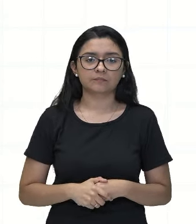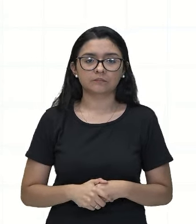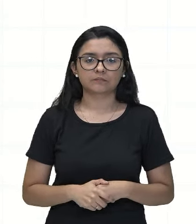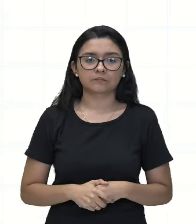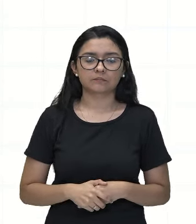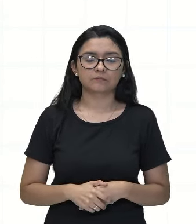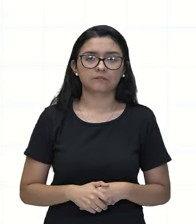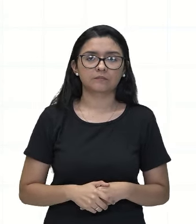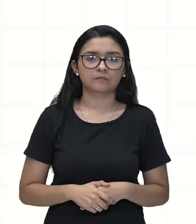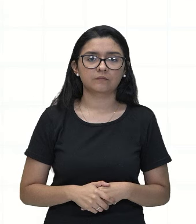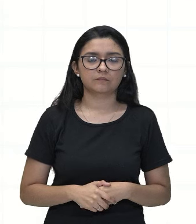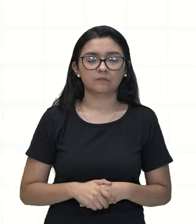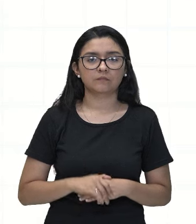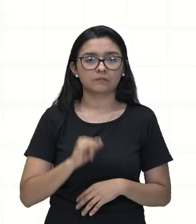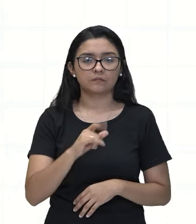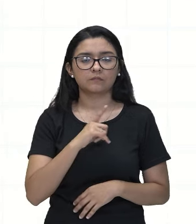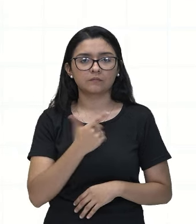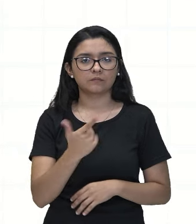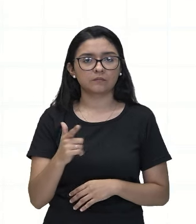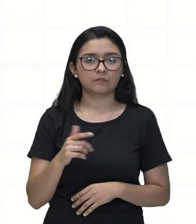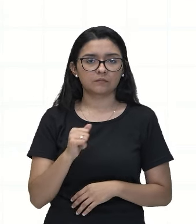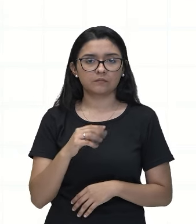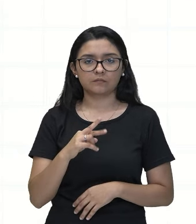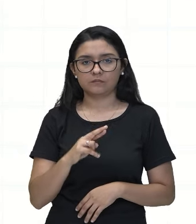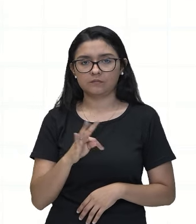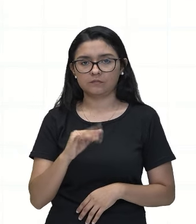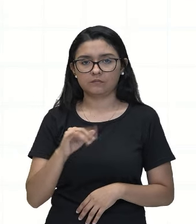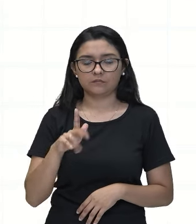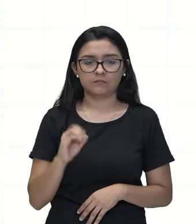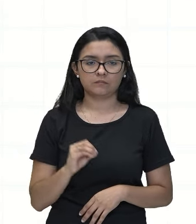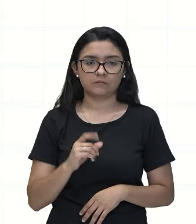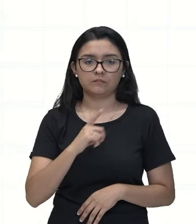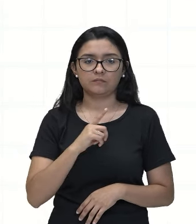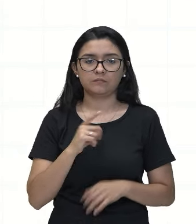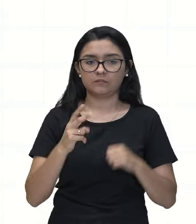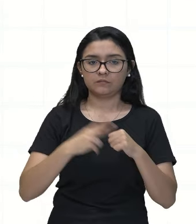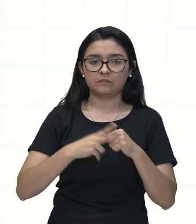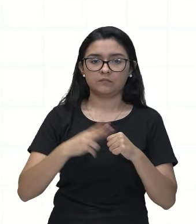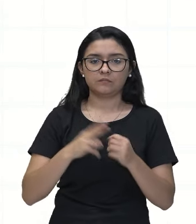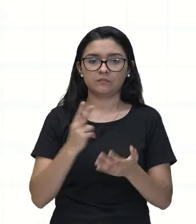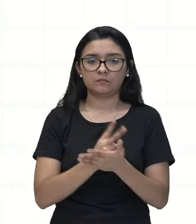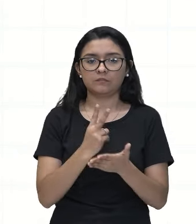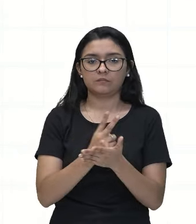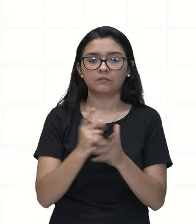aqui ó o verbo fica no singular Estados Unidos